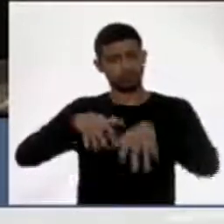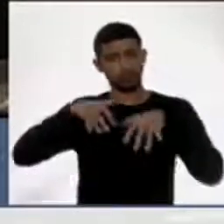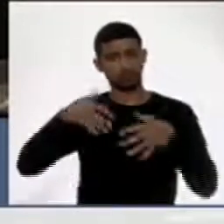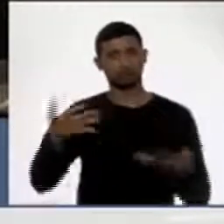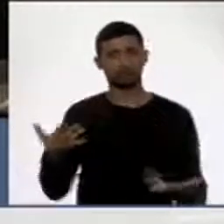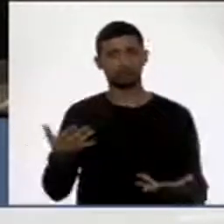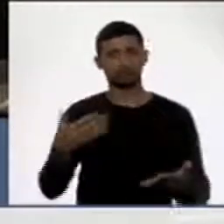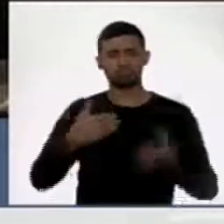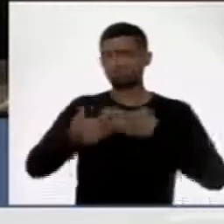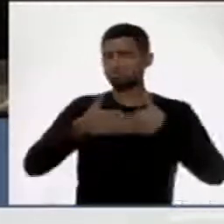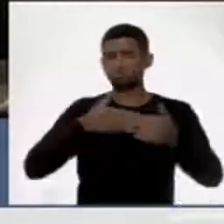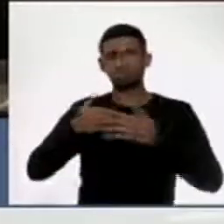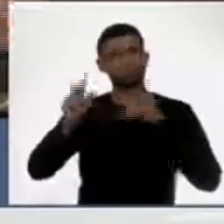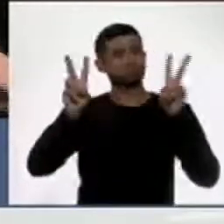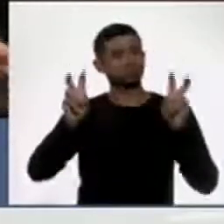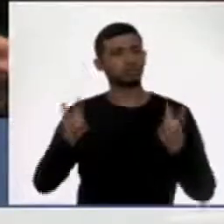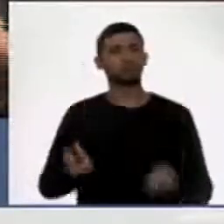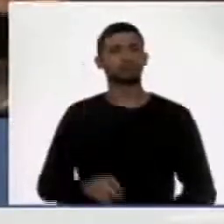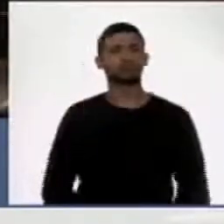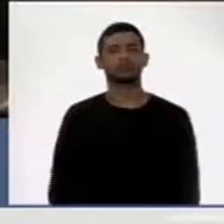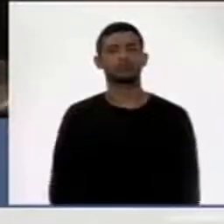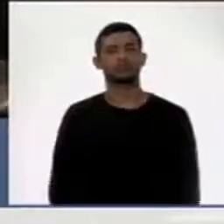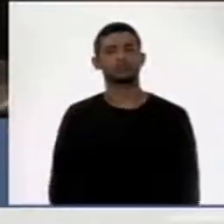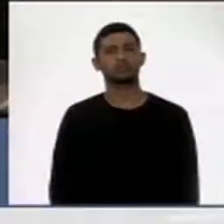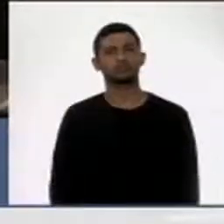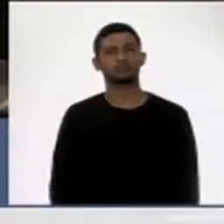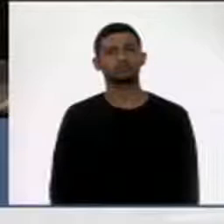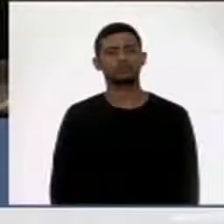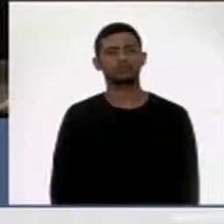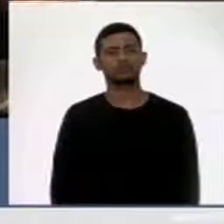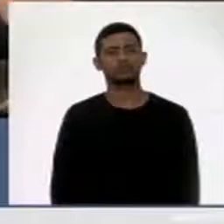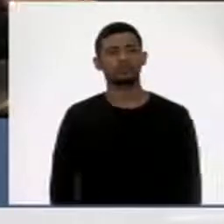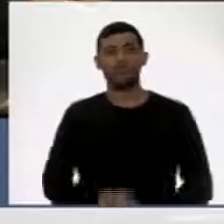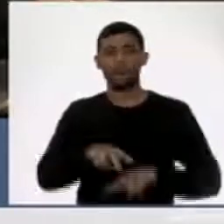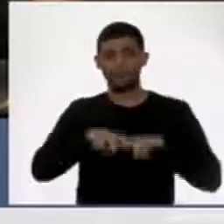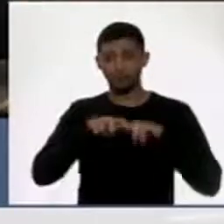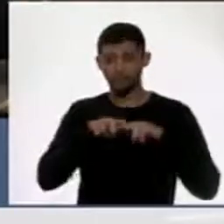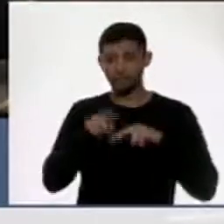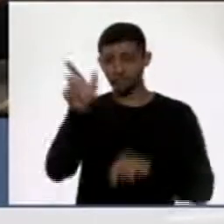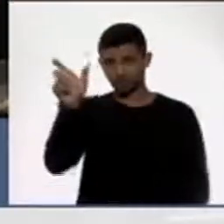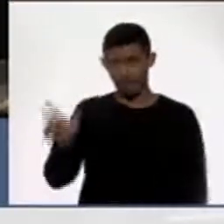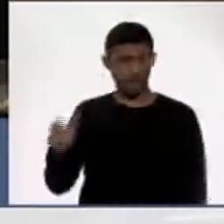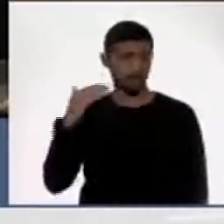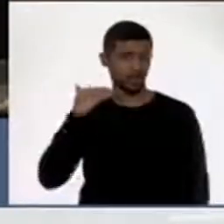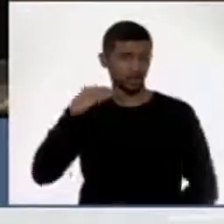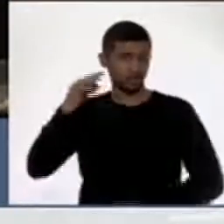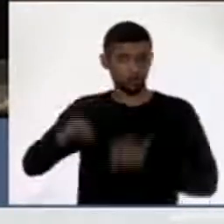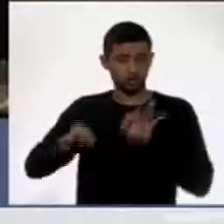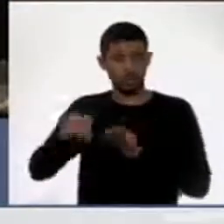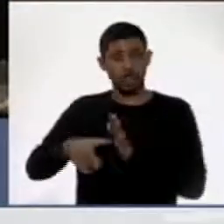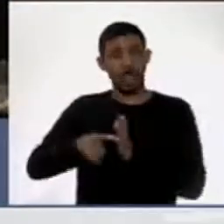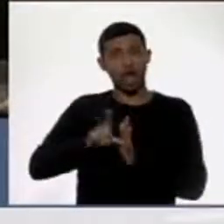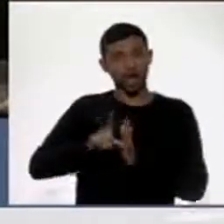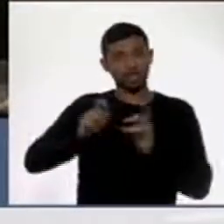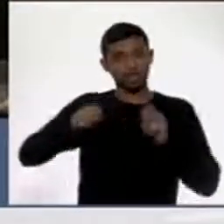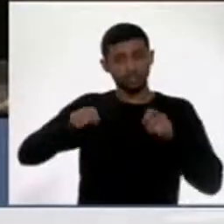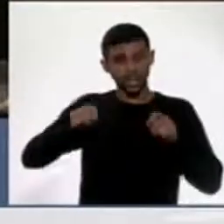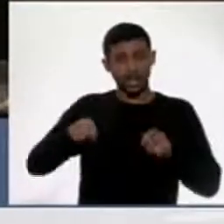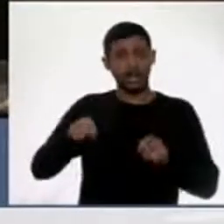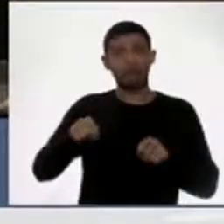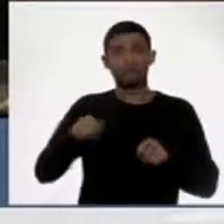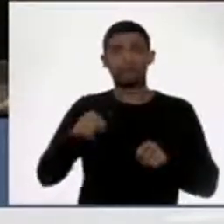sobre o que quiser. Por isso ele tem a prerrogativa do uso da